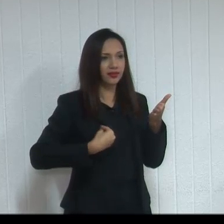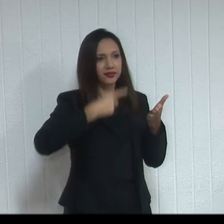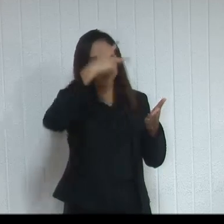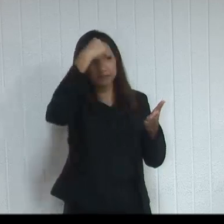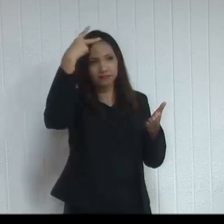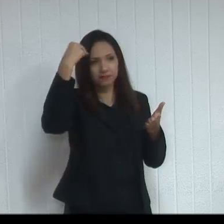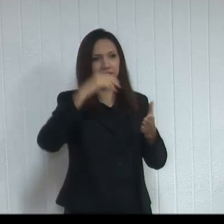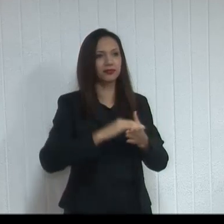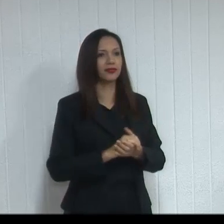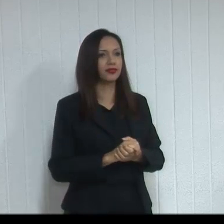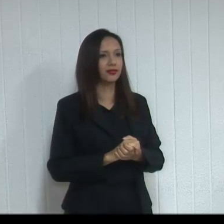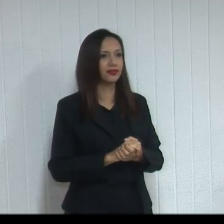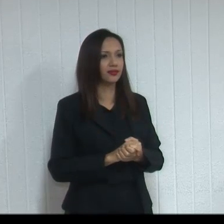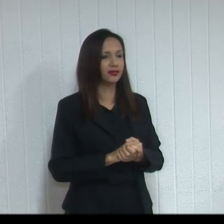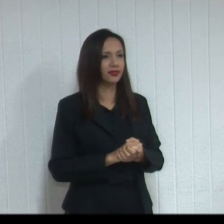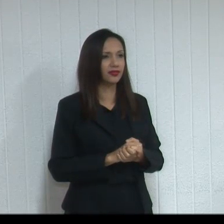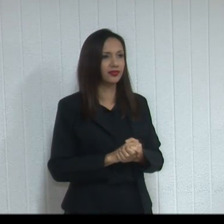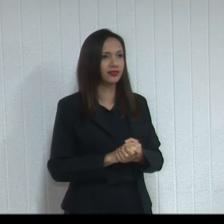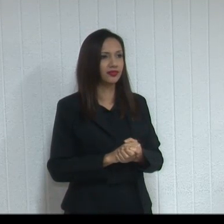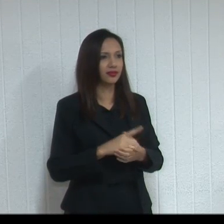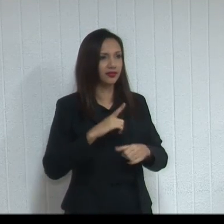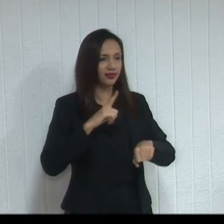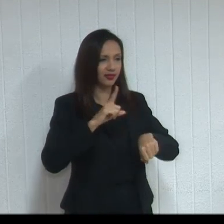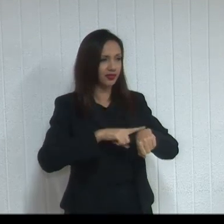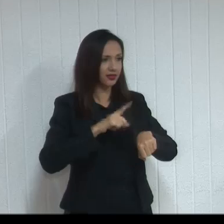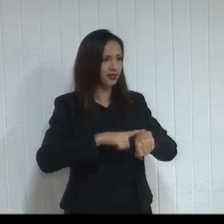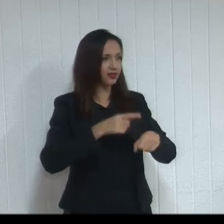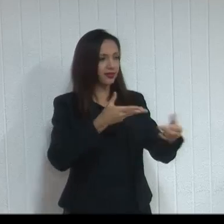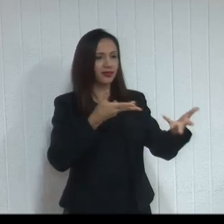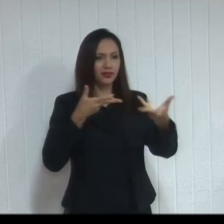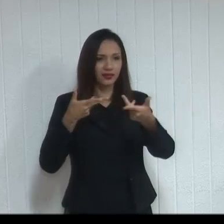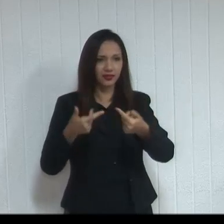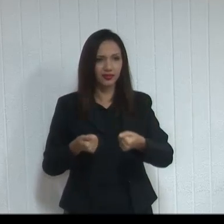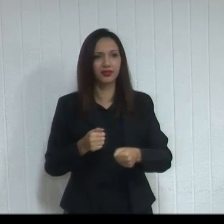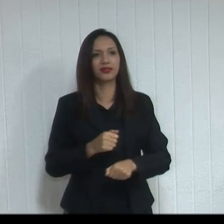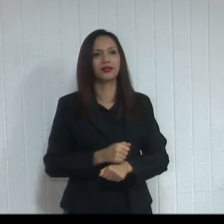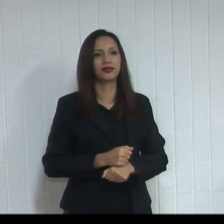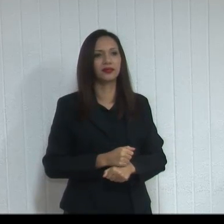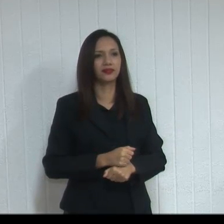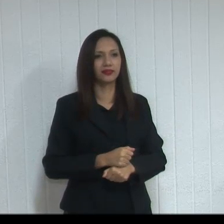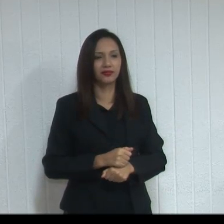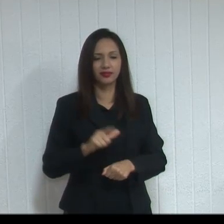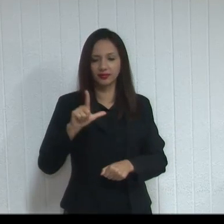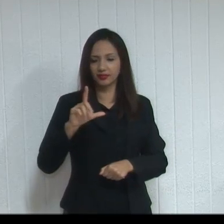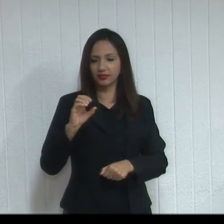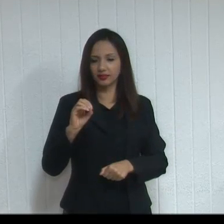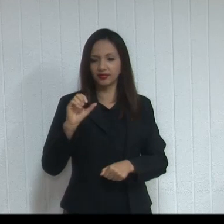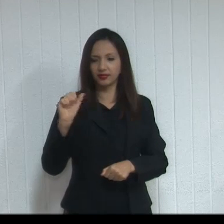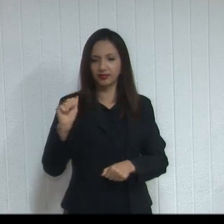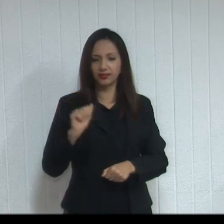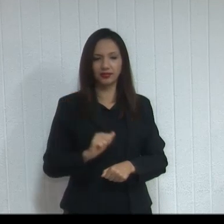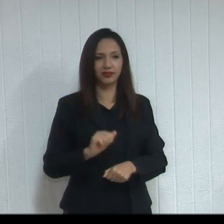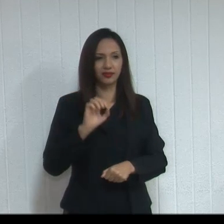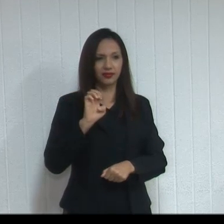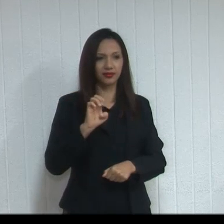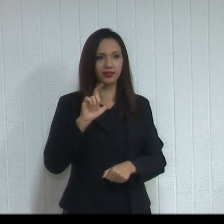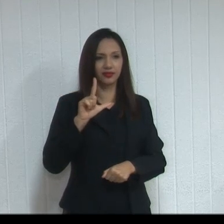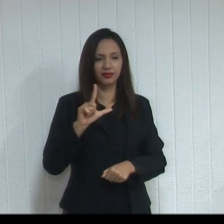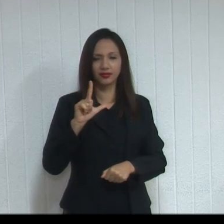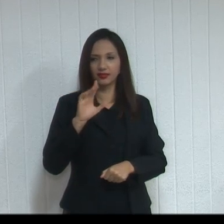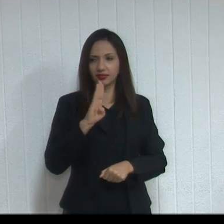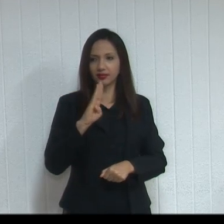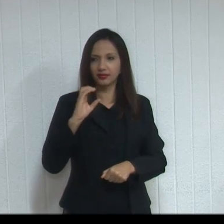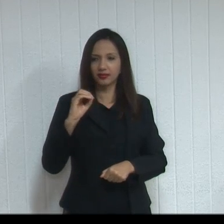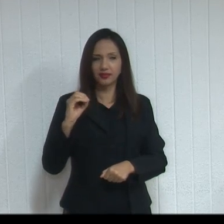prefeitura. Quando a gente recebeu tanto a LOA, a LDO do ano passado, se a gente imprimir, são